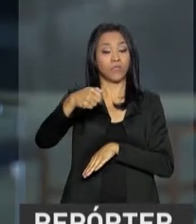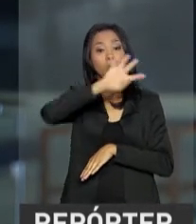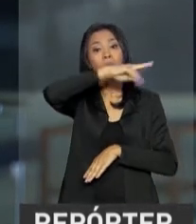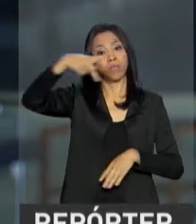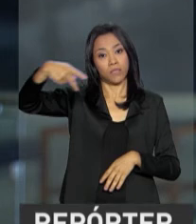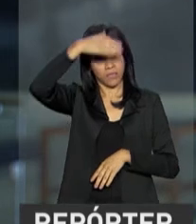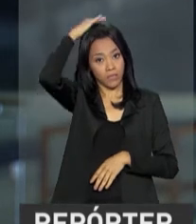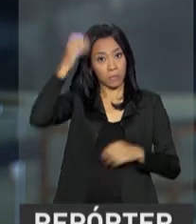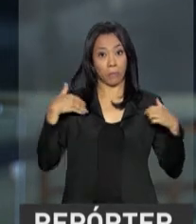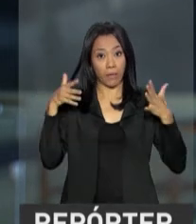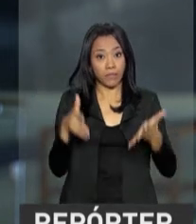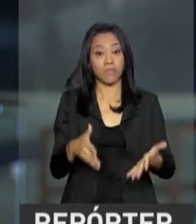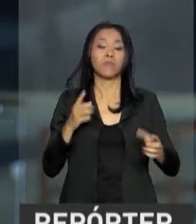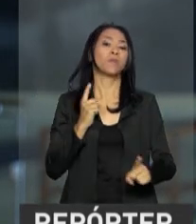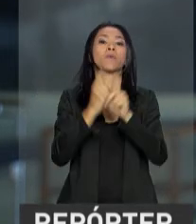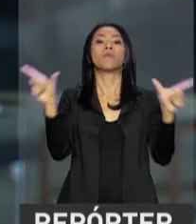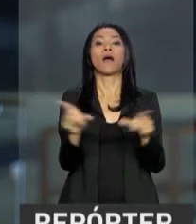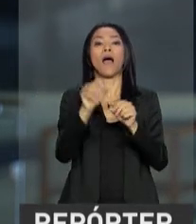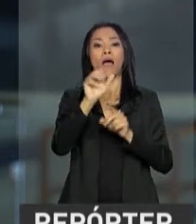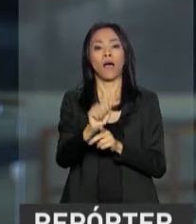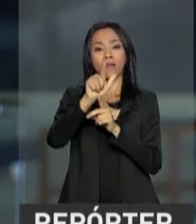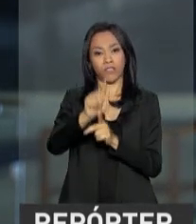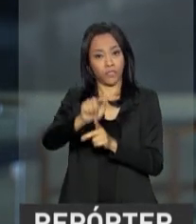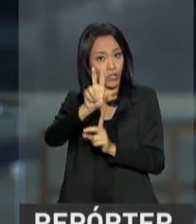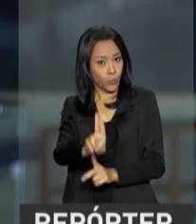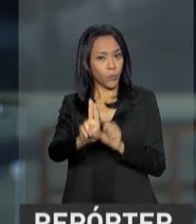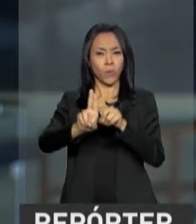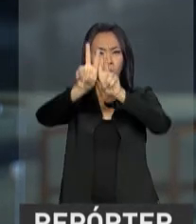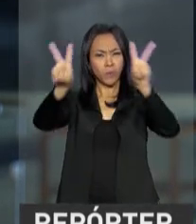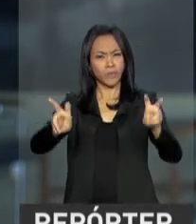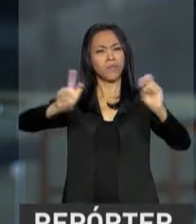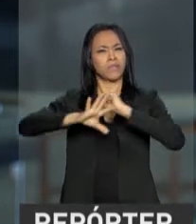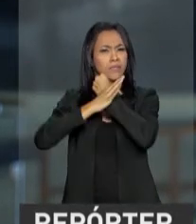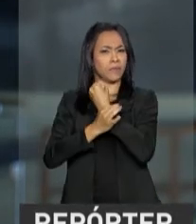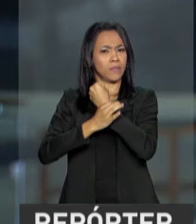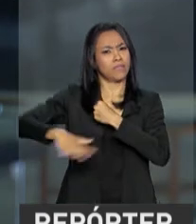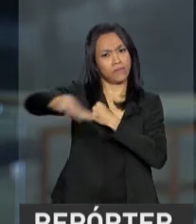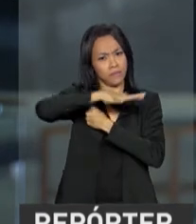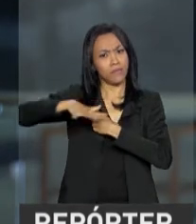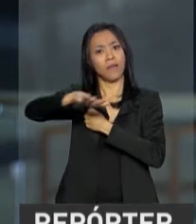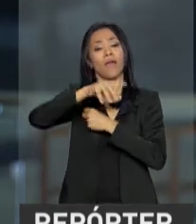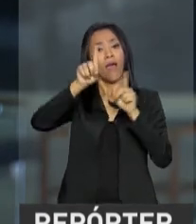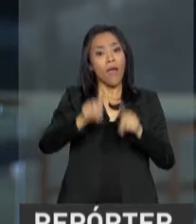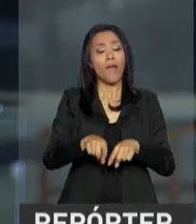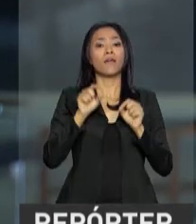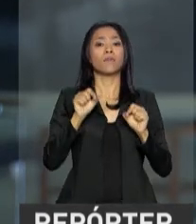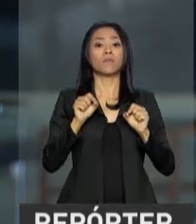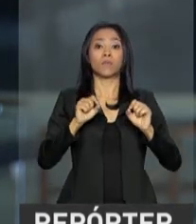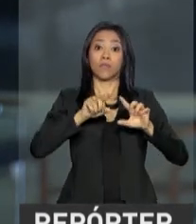agiu 25 anos segurança jurídica para o brasil esse evento vai ser no teatro pedro calmon